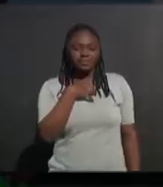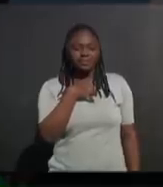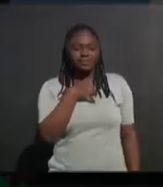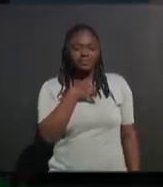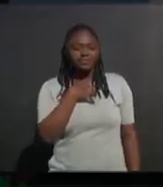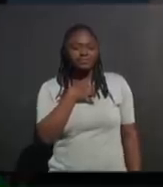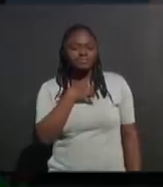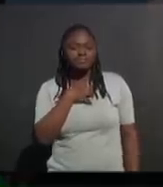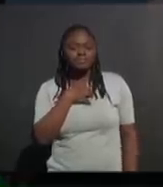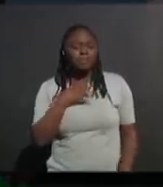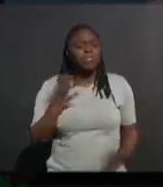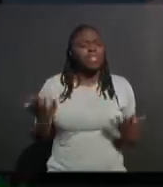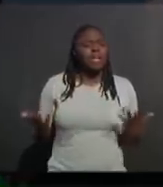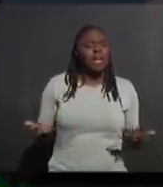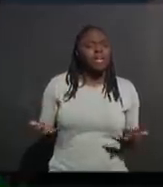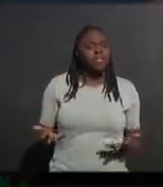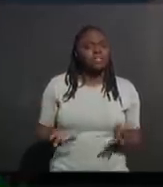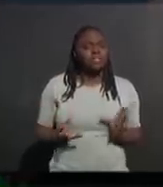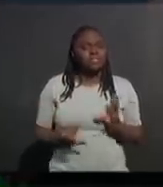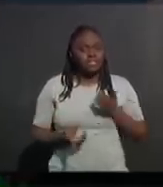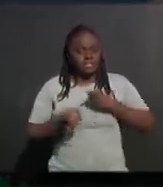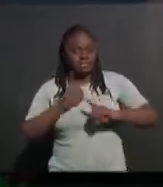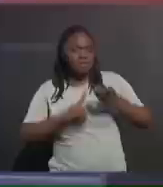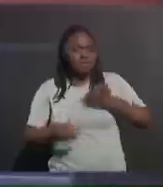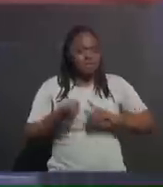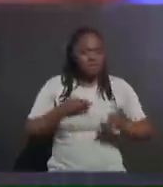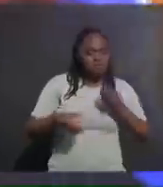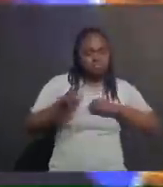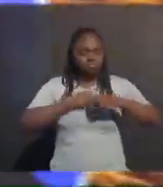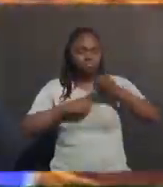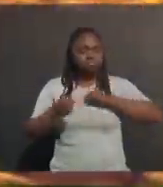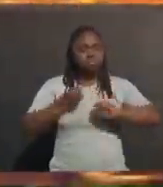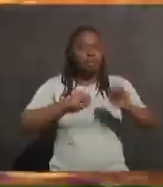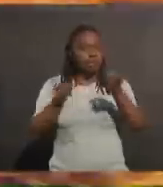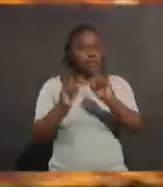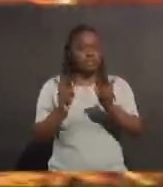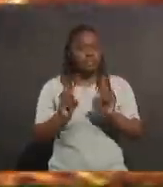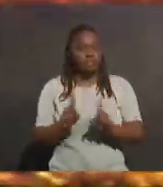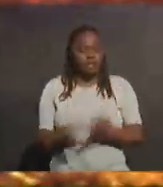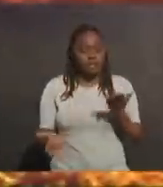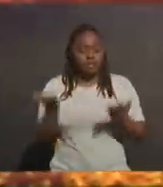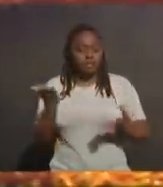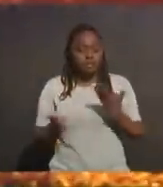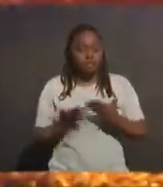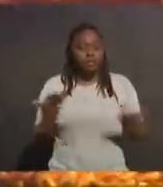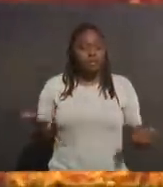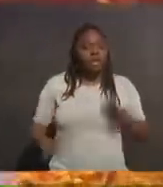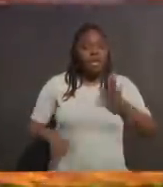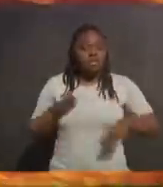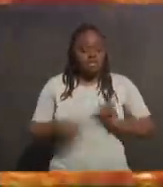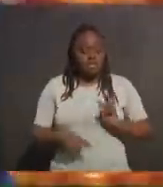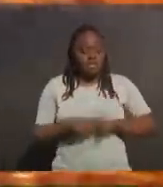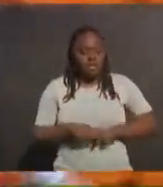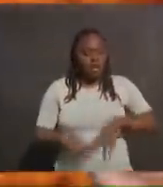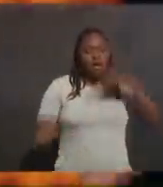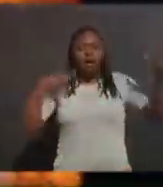emocional não é depressão, não é ansiedade. É você perder o equilíbrio. Você está aqui e você...